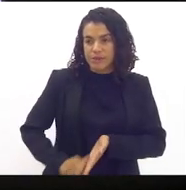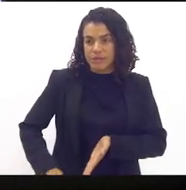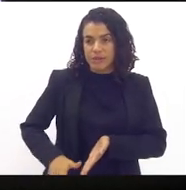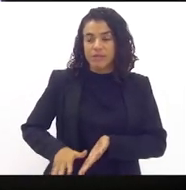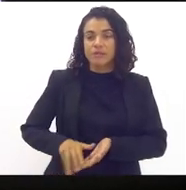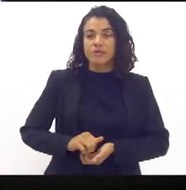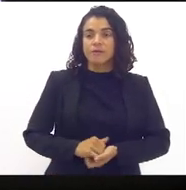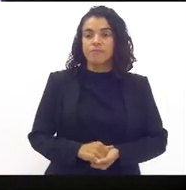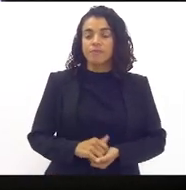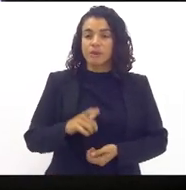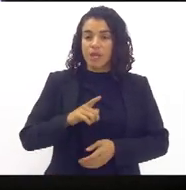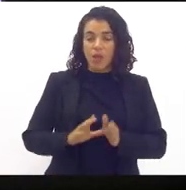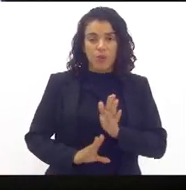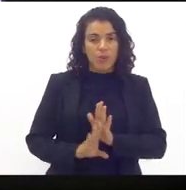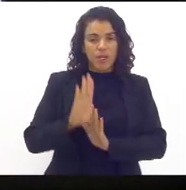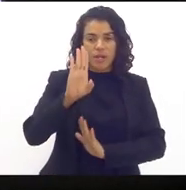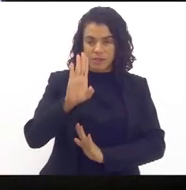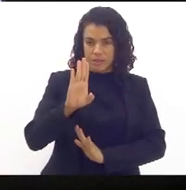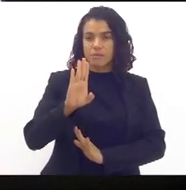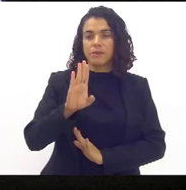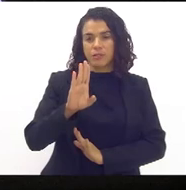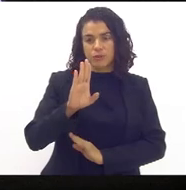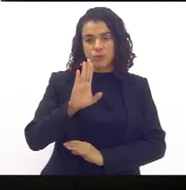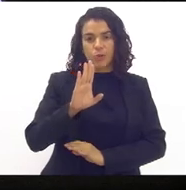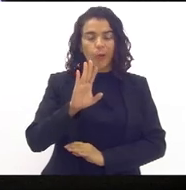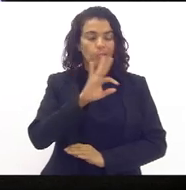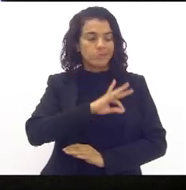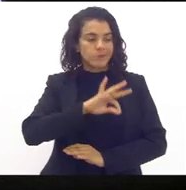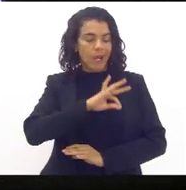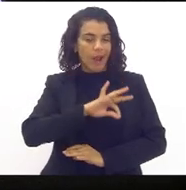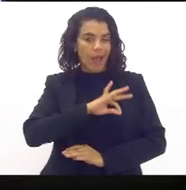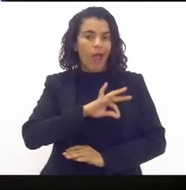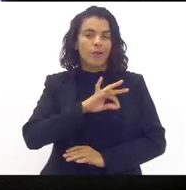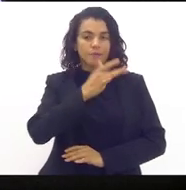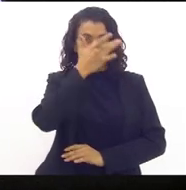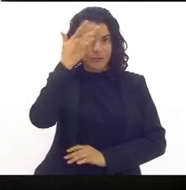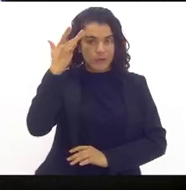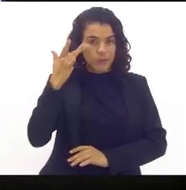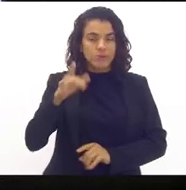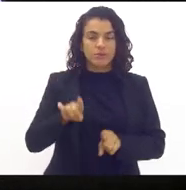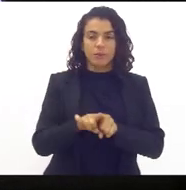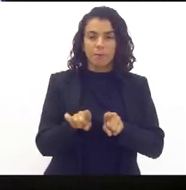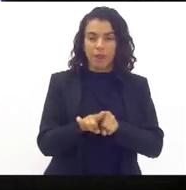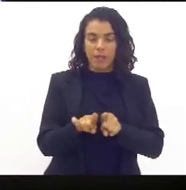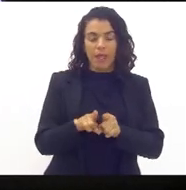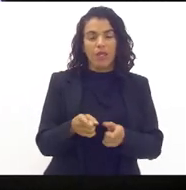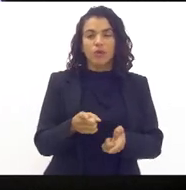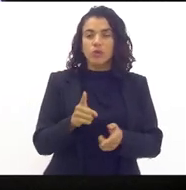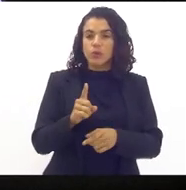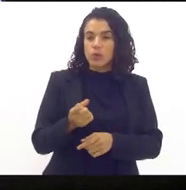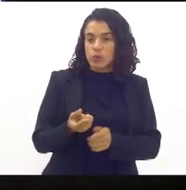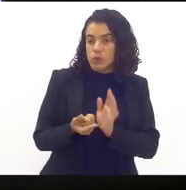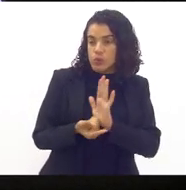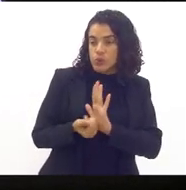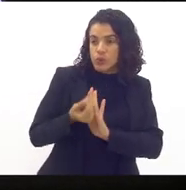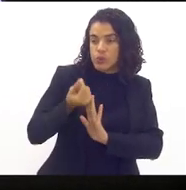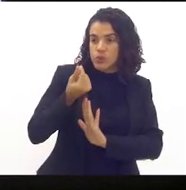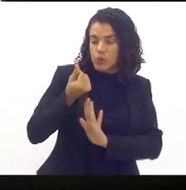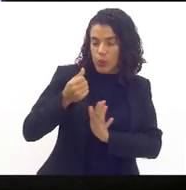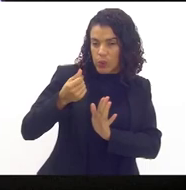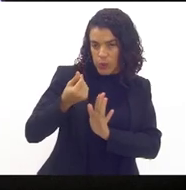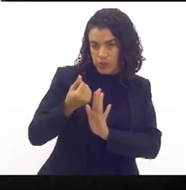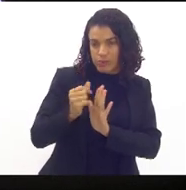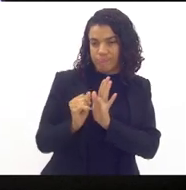vemos aqui algum crescimento com pessoal e encargos sociais, os juros da dívida aqui realmente, de novo,